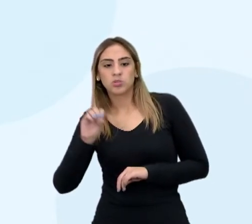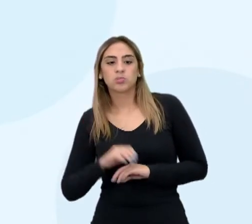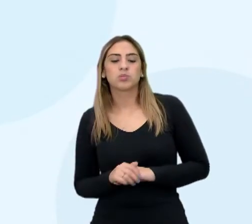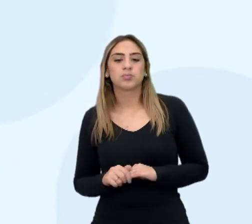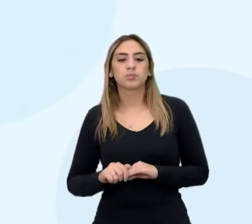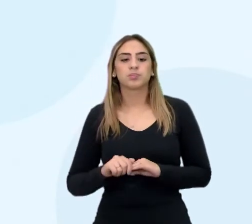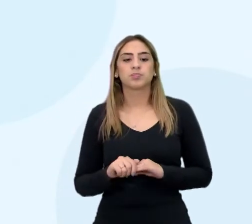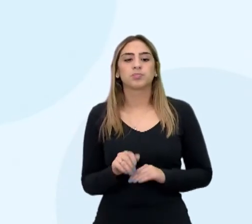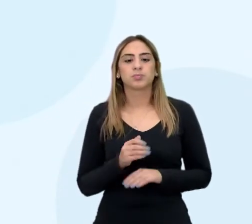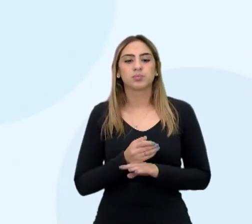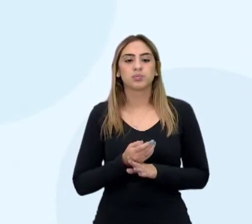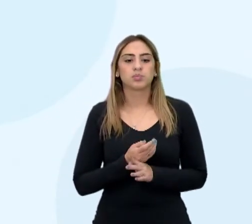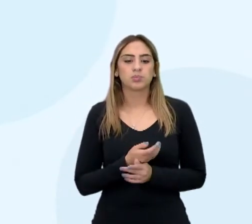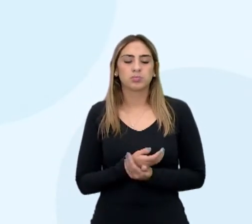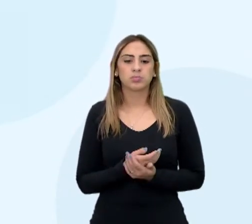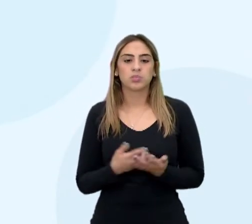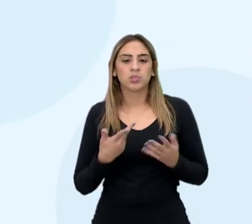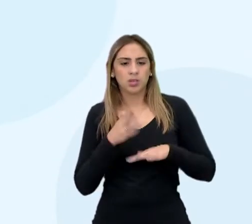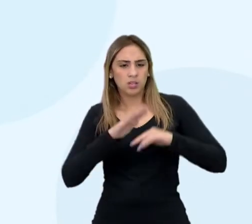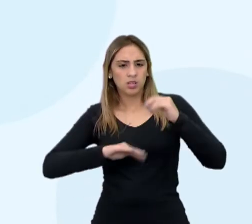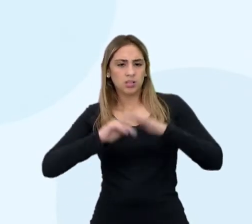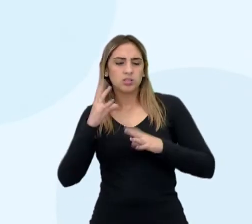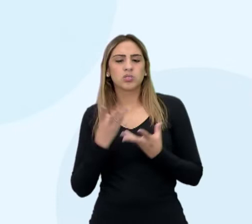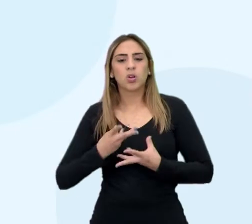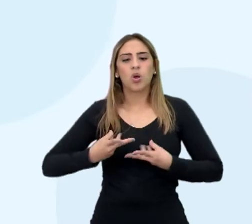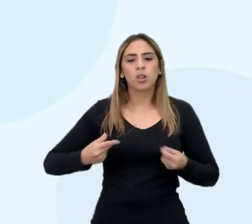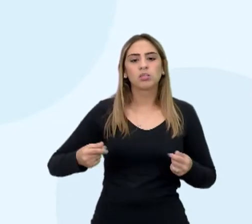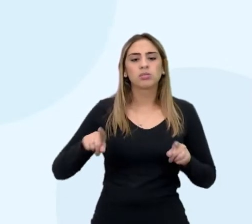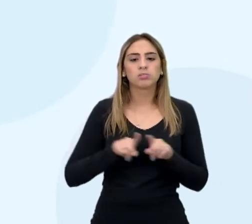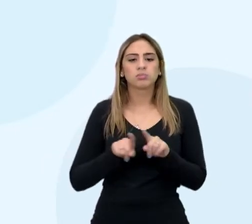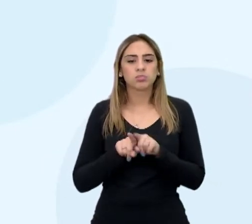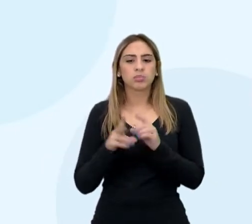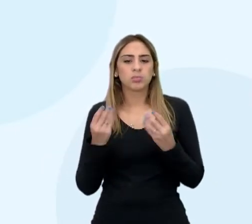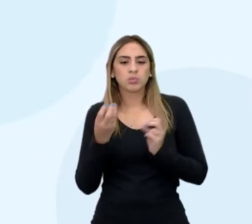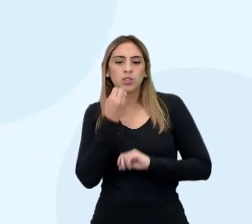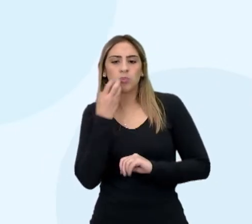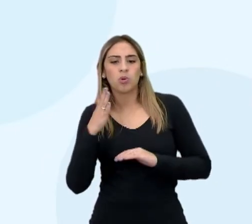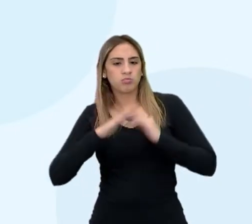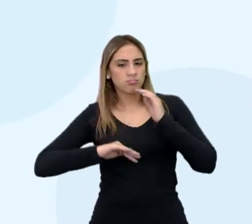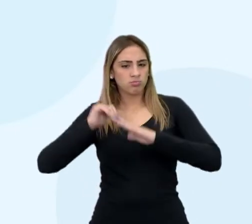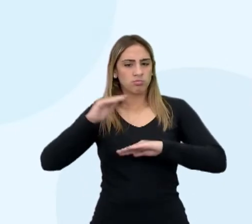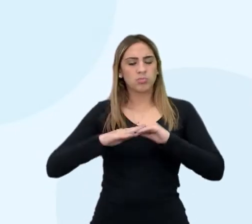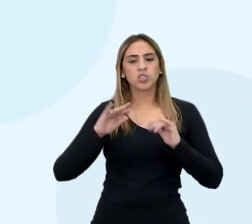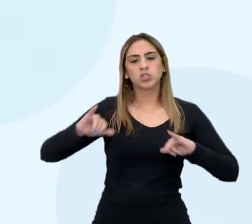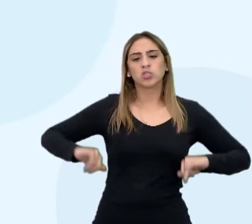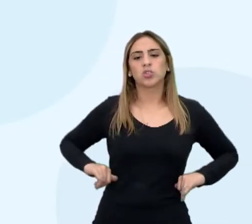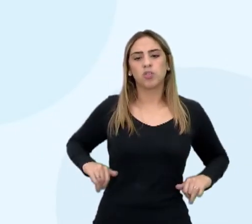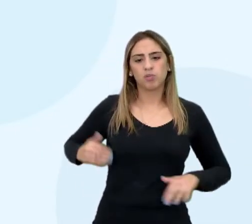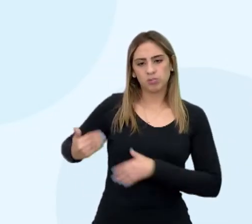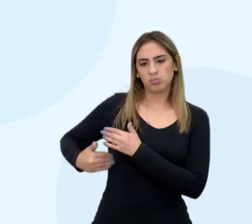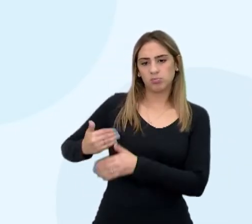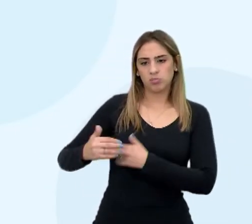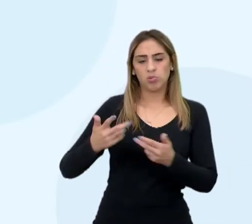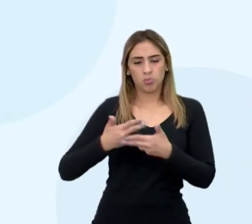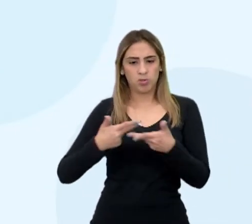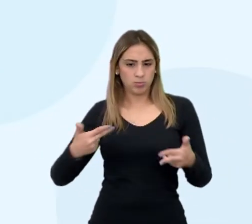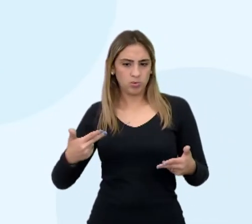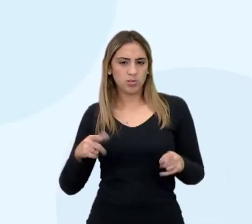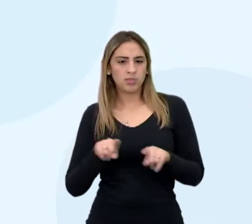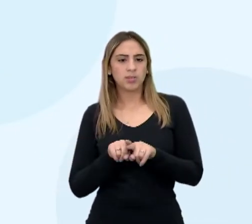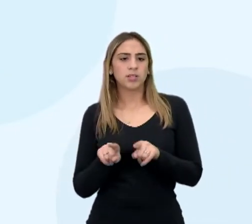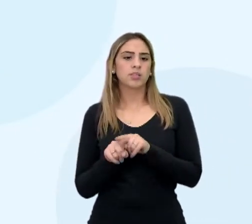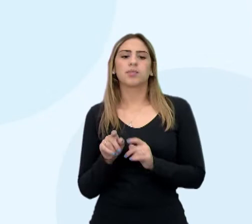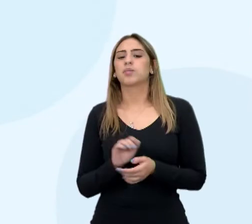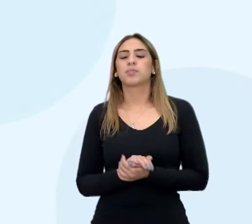Danos acentuais em construções sólidas. Os edifícios de muita boa construção sofrem alguns danos, caem